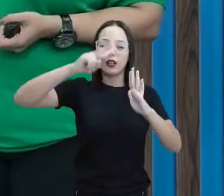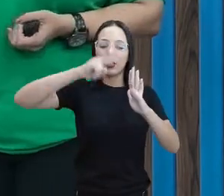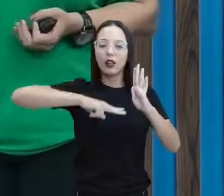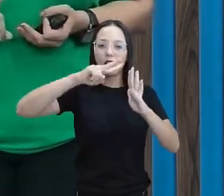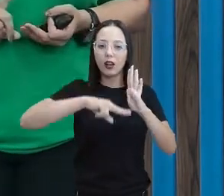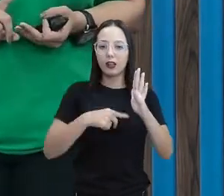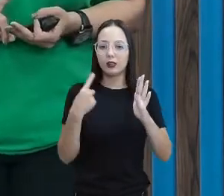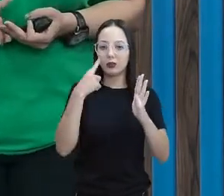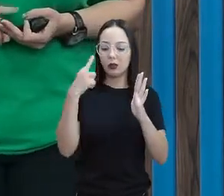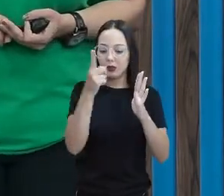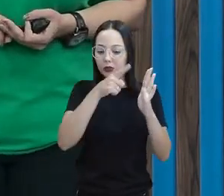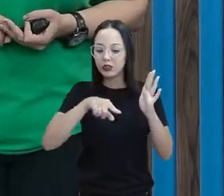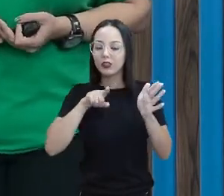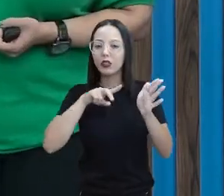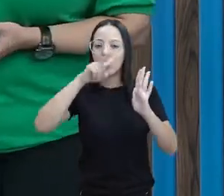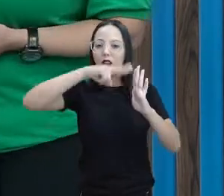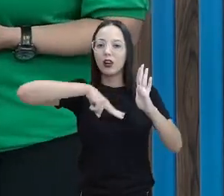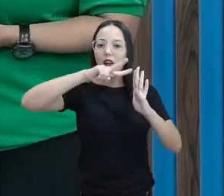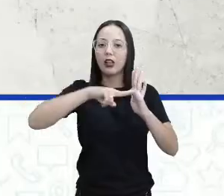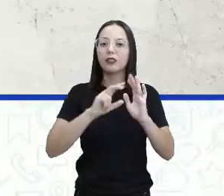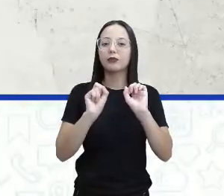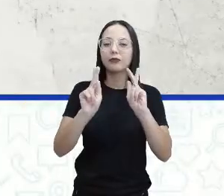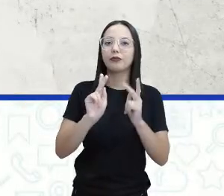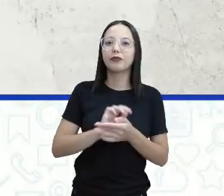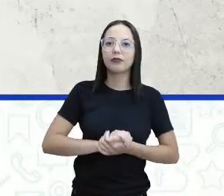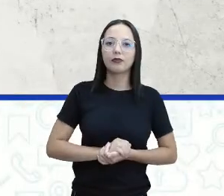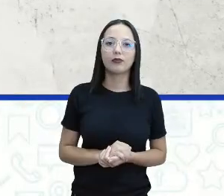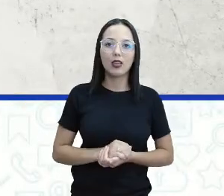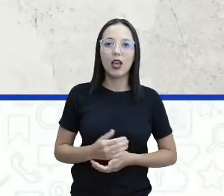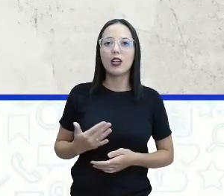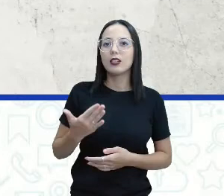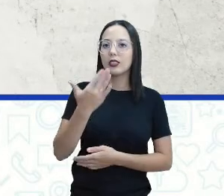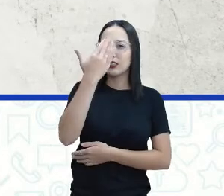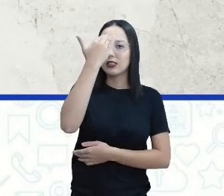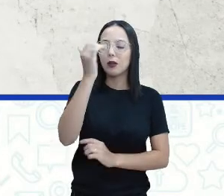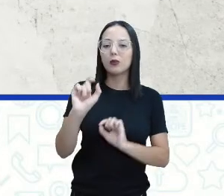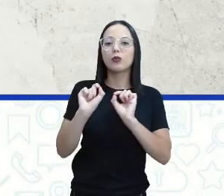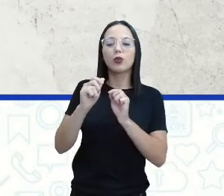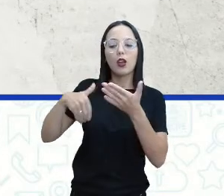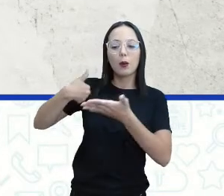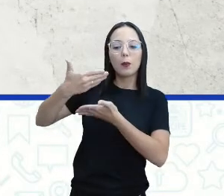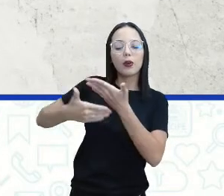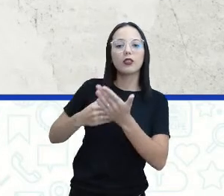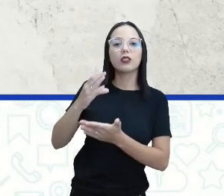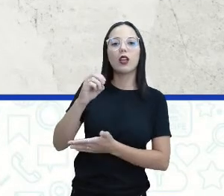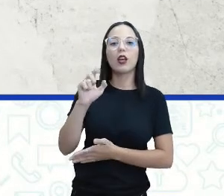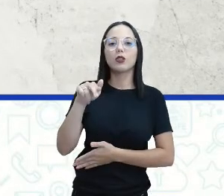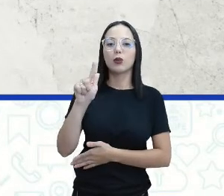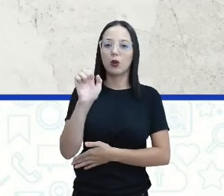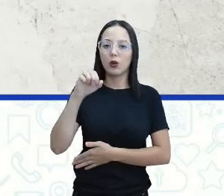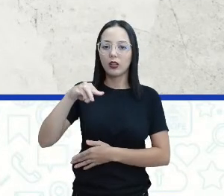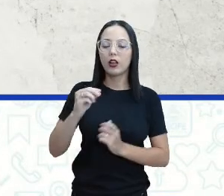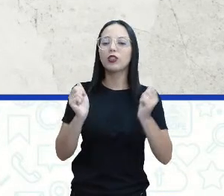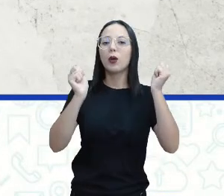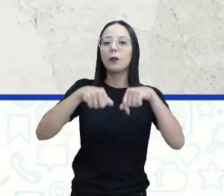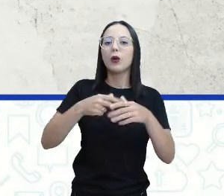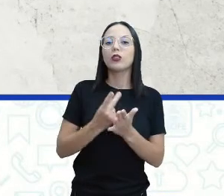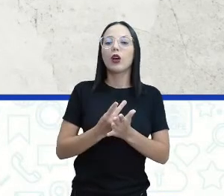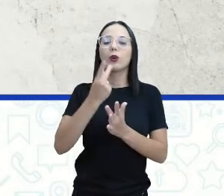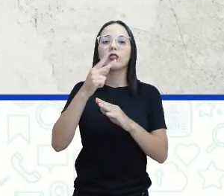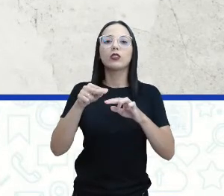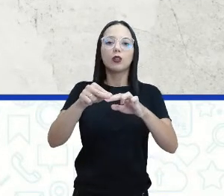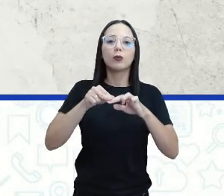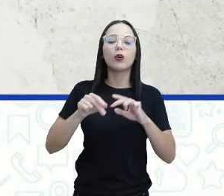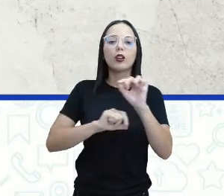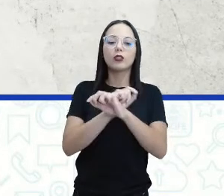nessa questãozinha aqui, tá? Vamos lá. Sabemos que o processo de clonagem pode ocorrer